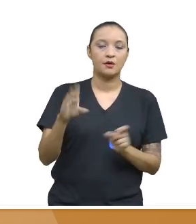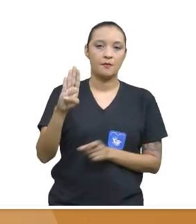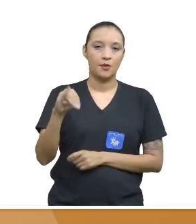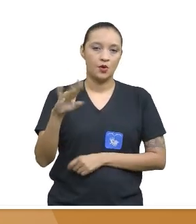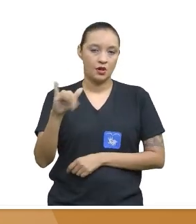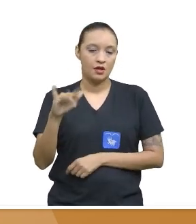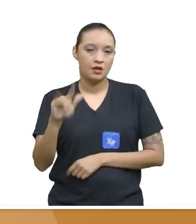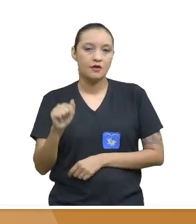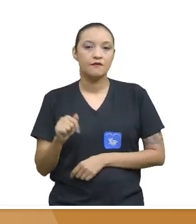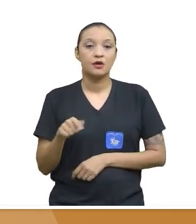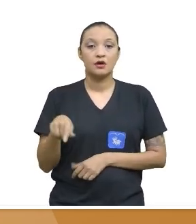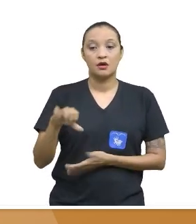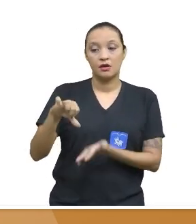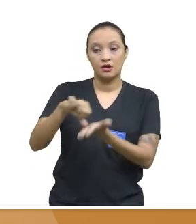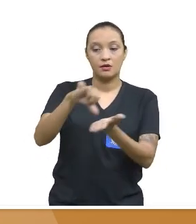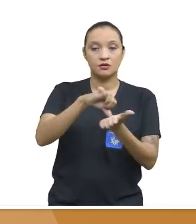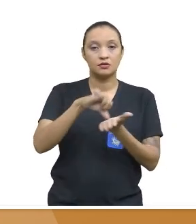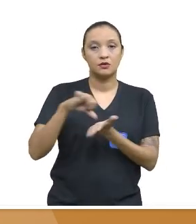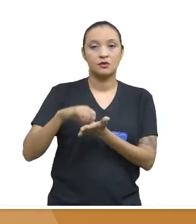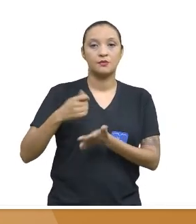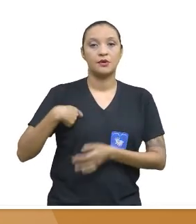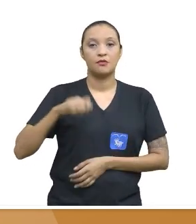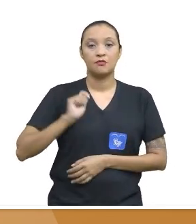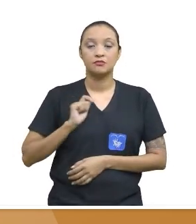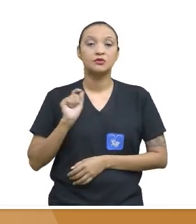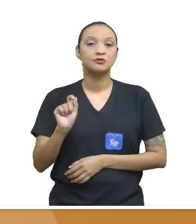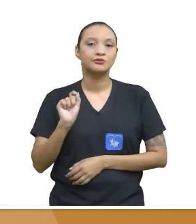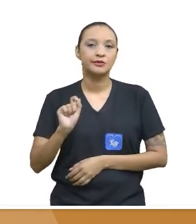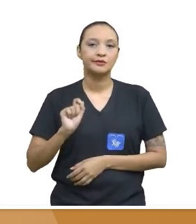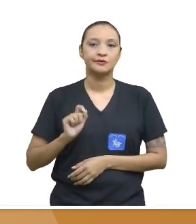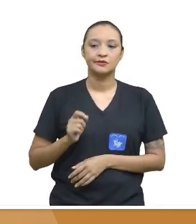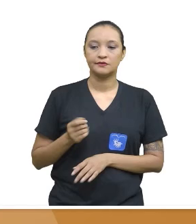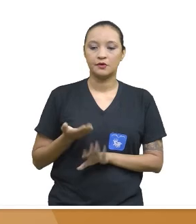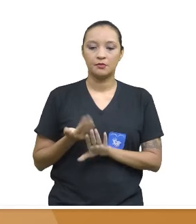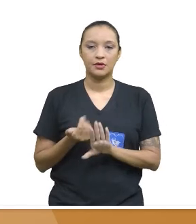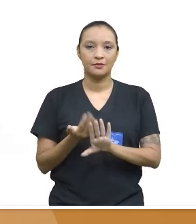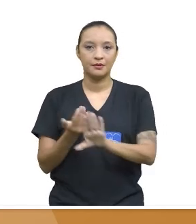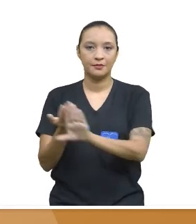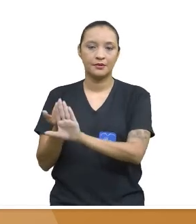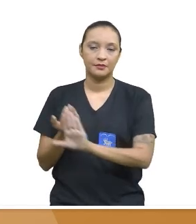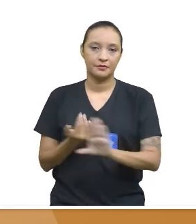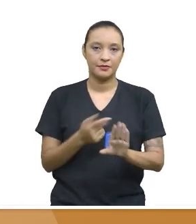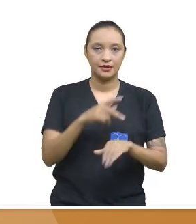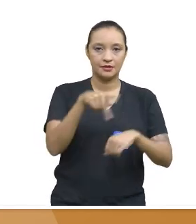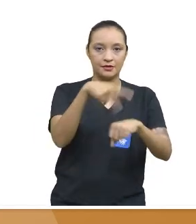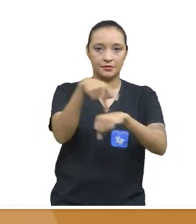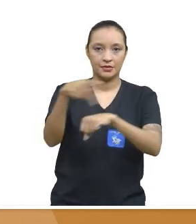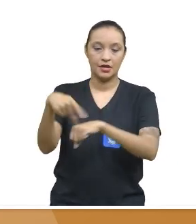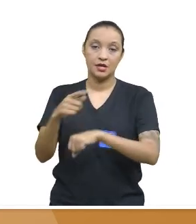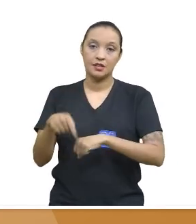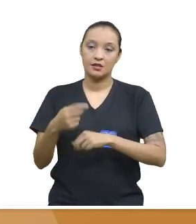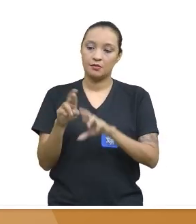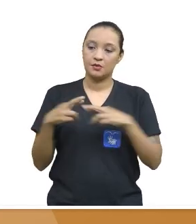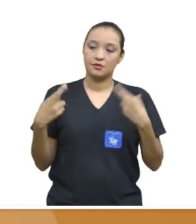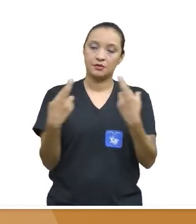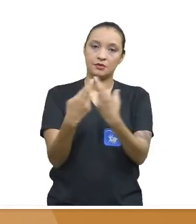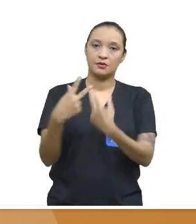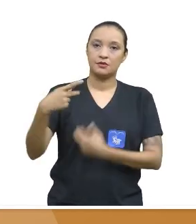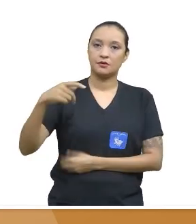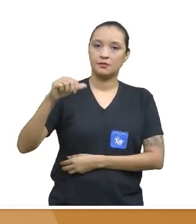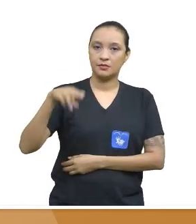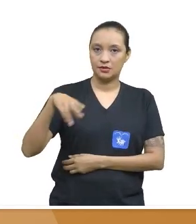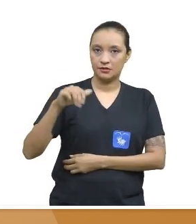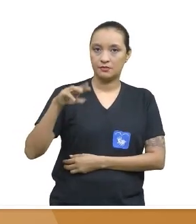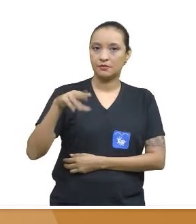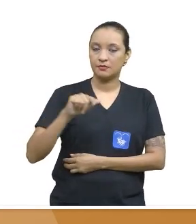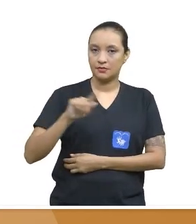colônias espanholas se fragmentaram em vários países após a Conferência do Panamá. Foi na Conferência do Panamá